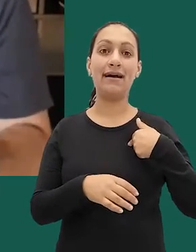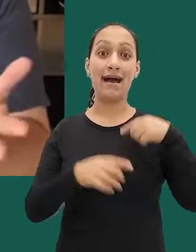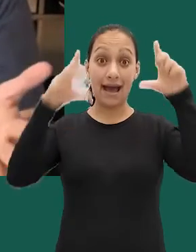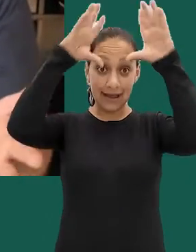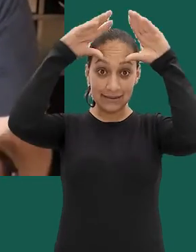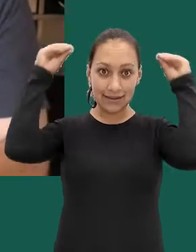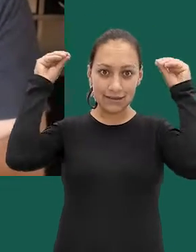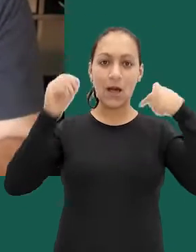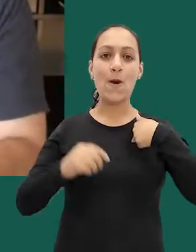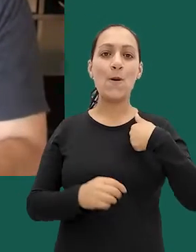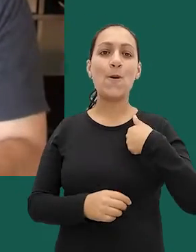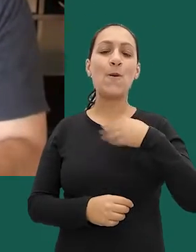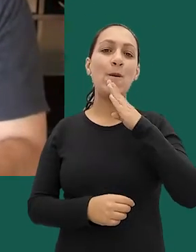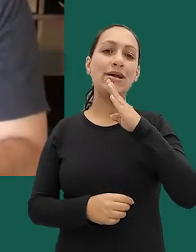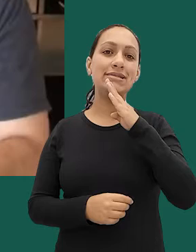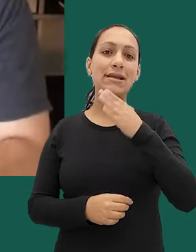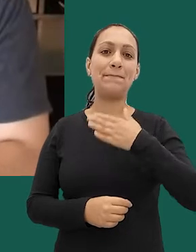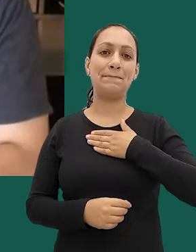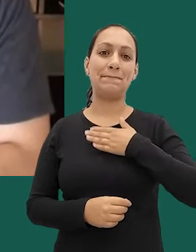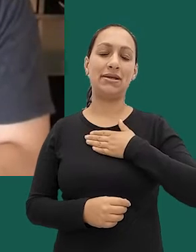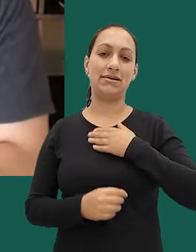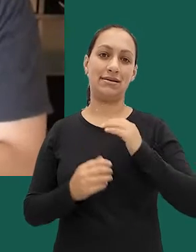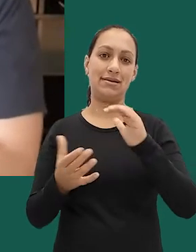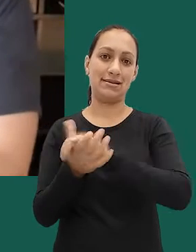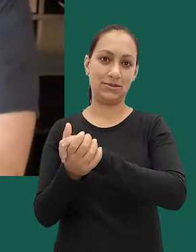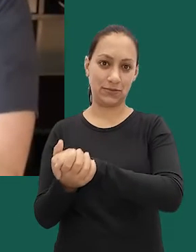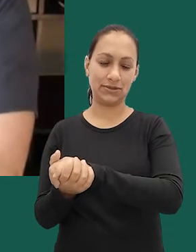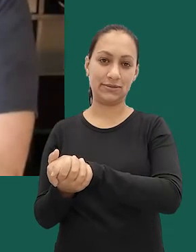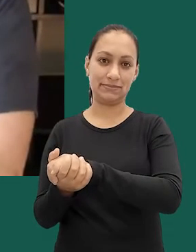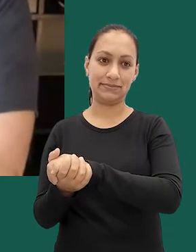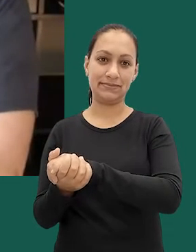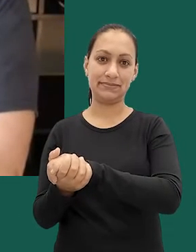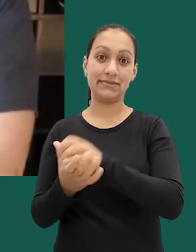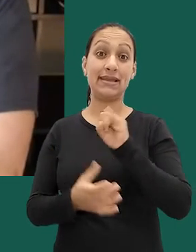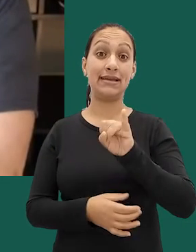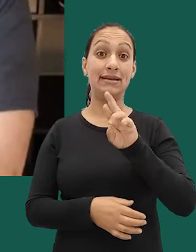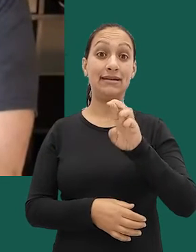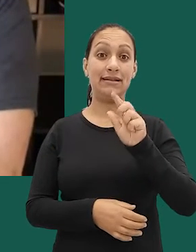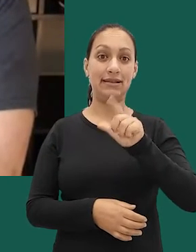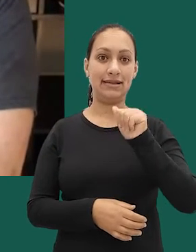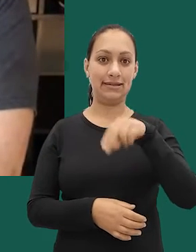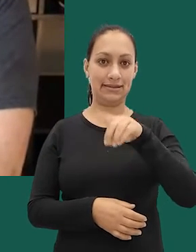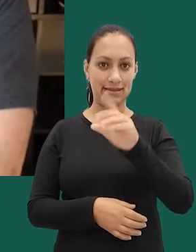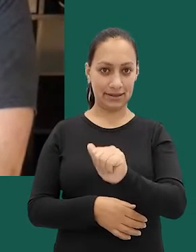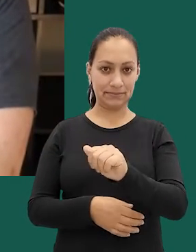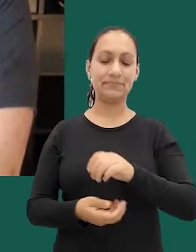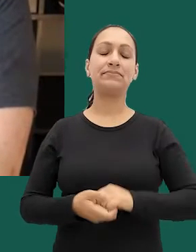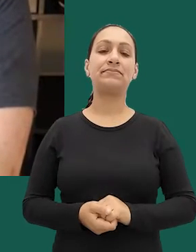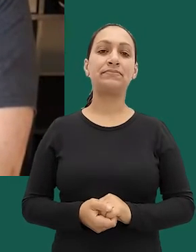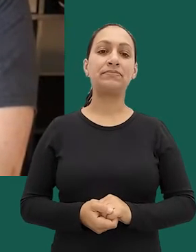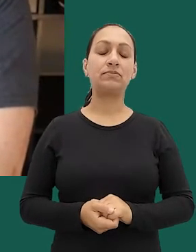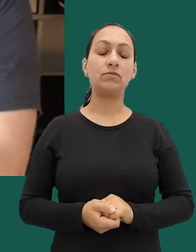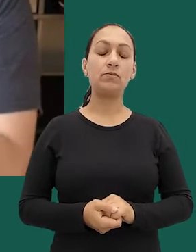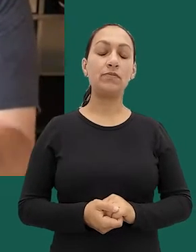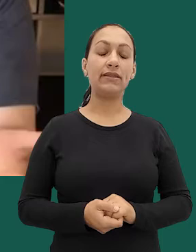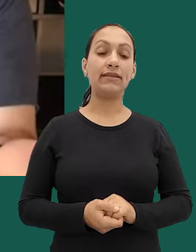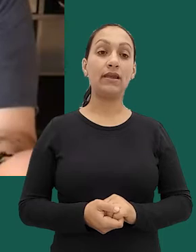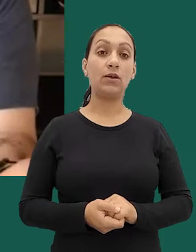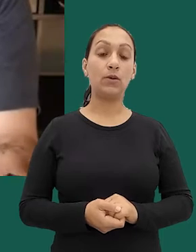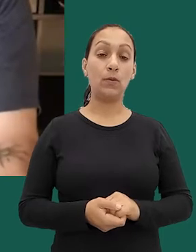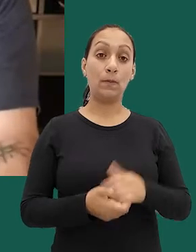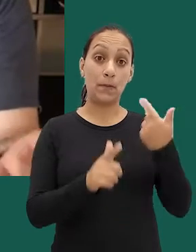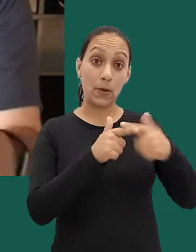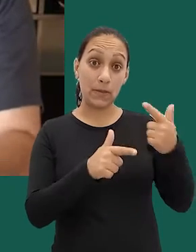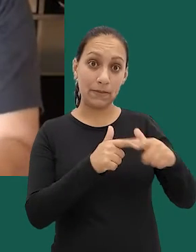razões que a Cris e eu acabei ficando também. Um dos problemas que eu tive no começo é, como